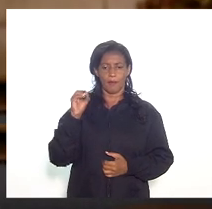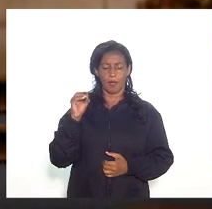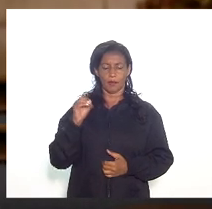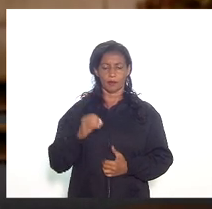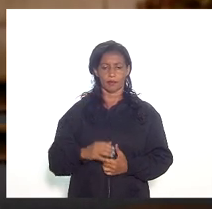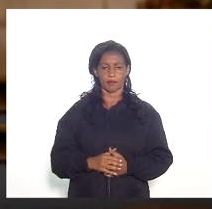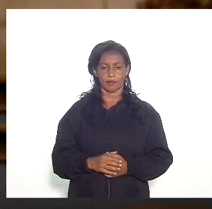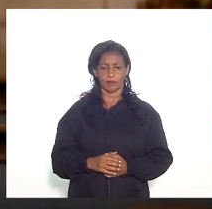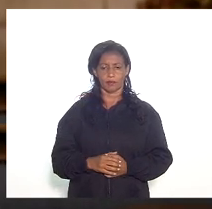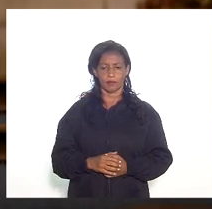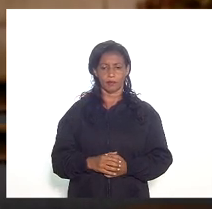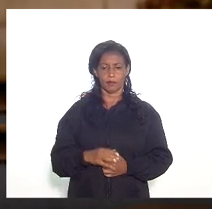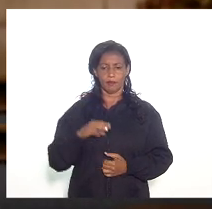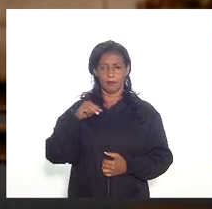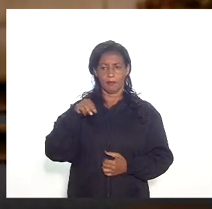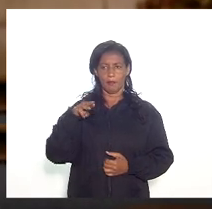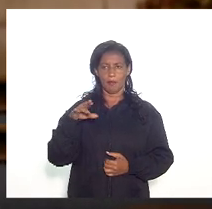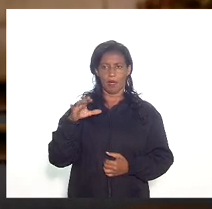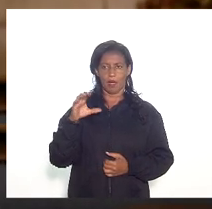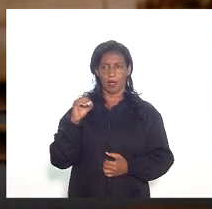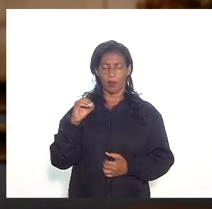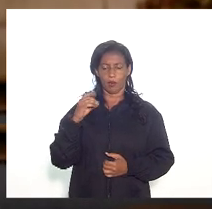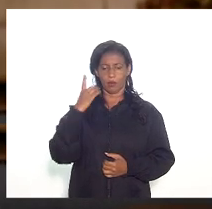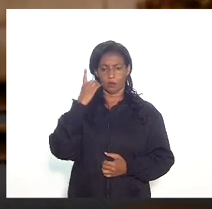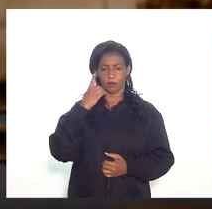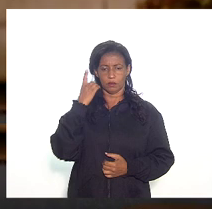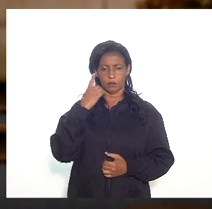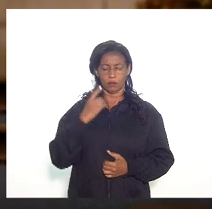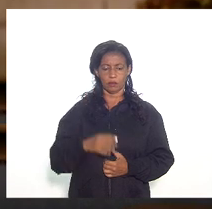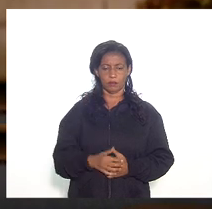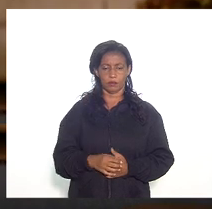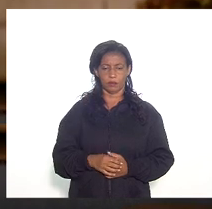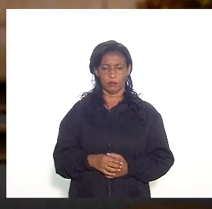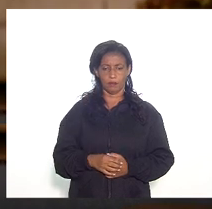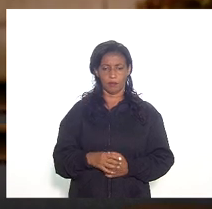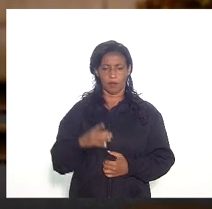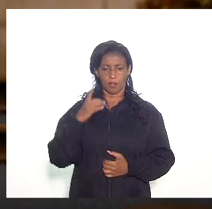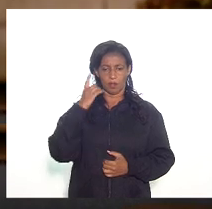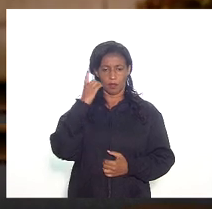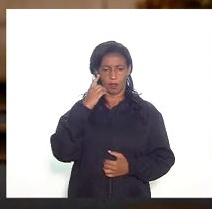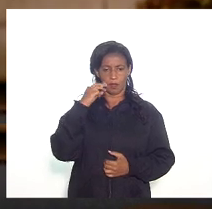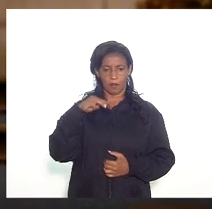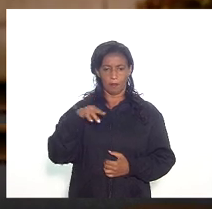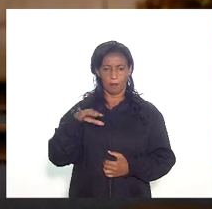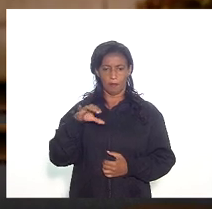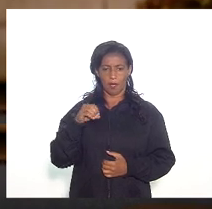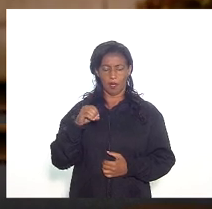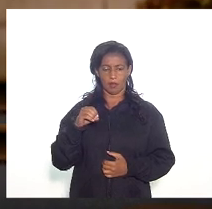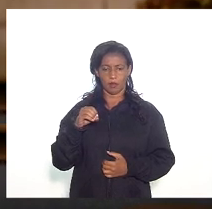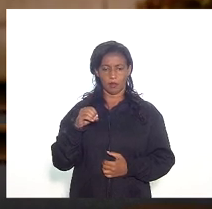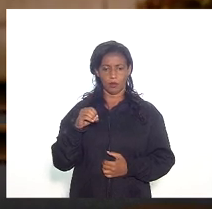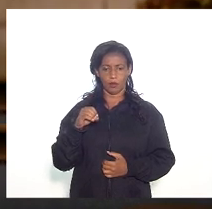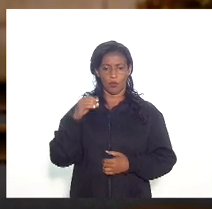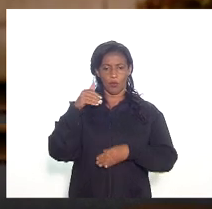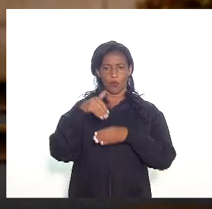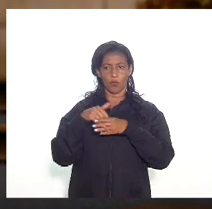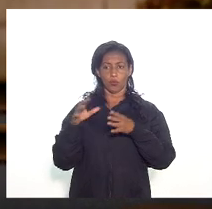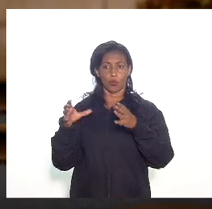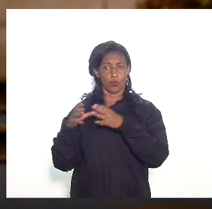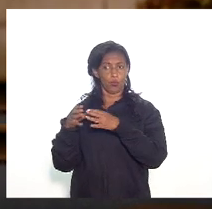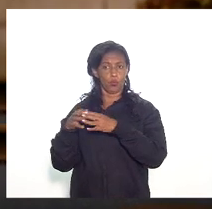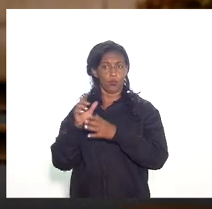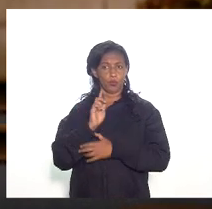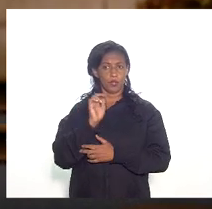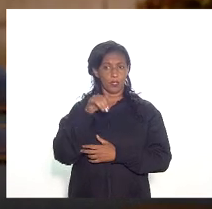deputado Marcos Abraão deputado Márcio Canella votou no grupo sim deputado